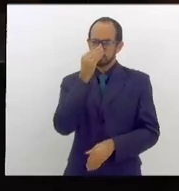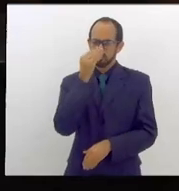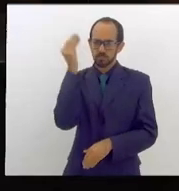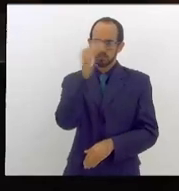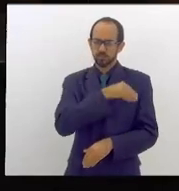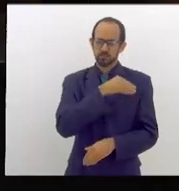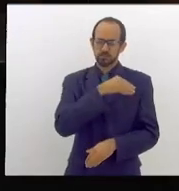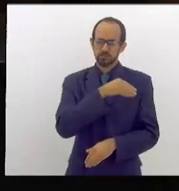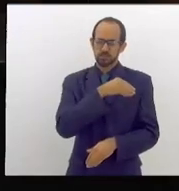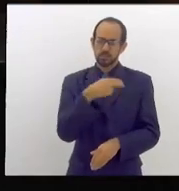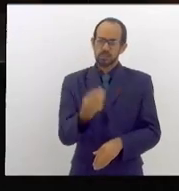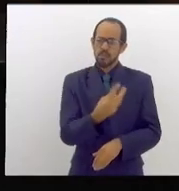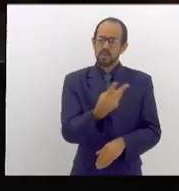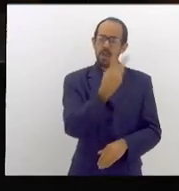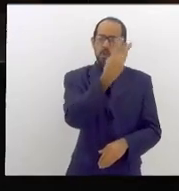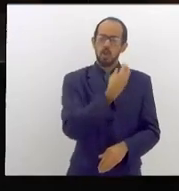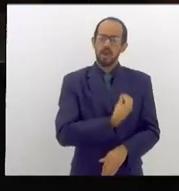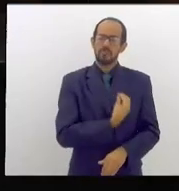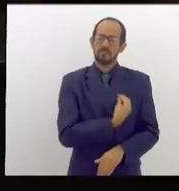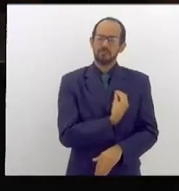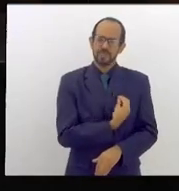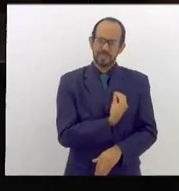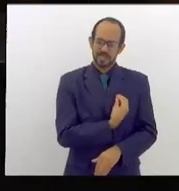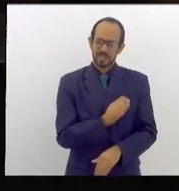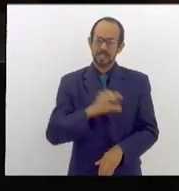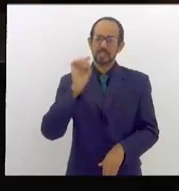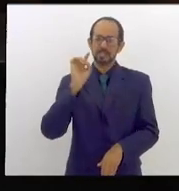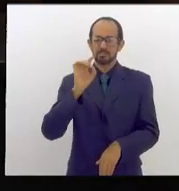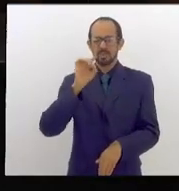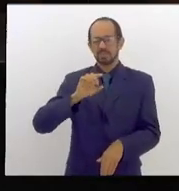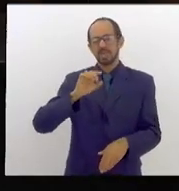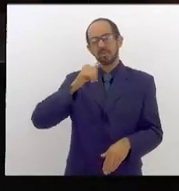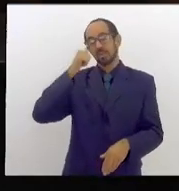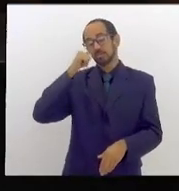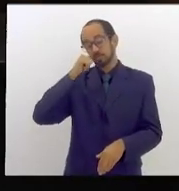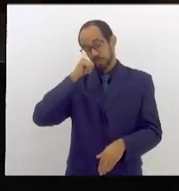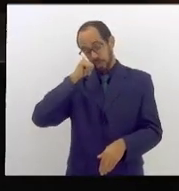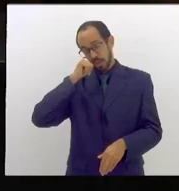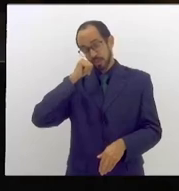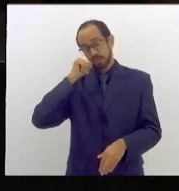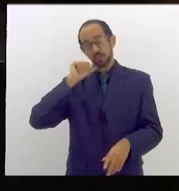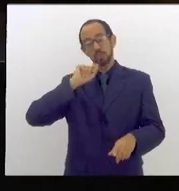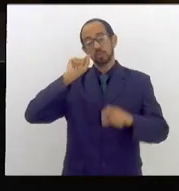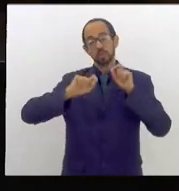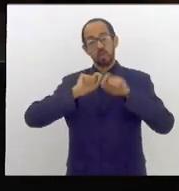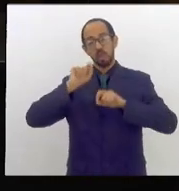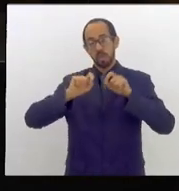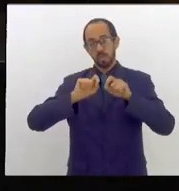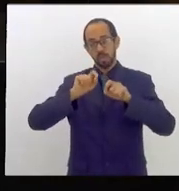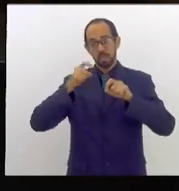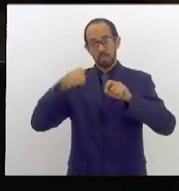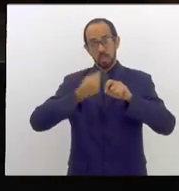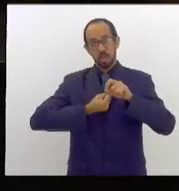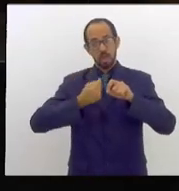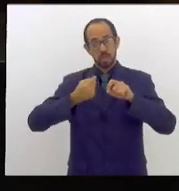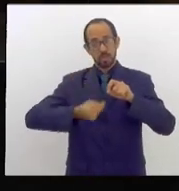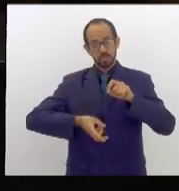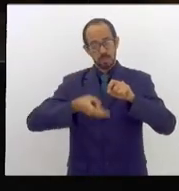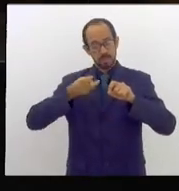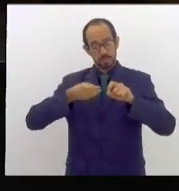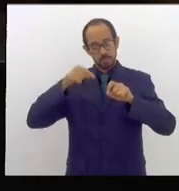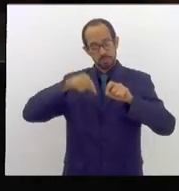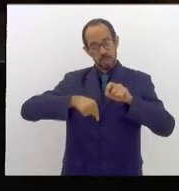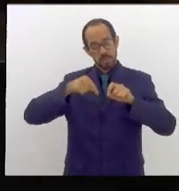vida da população em especial a vida das mulheres por exemplo testemunhamos aqui nesse orçamento